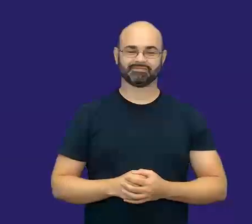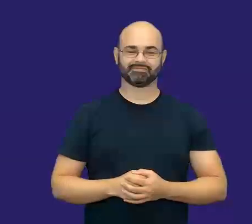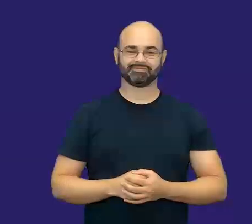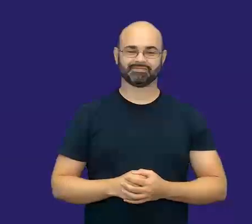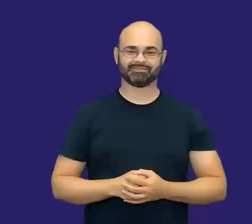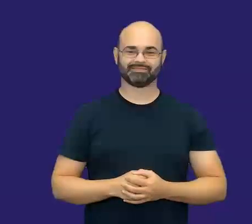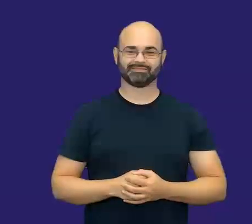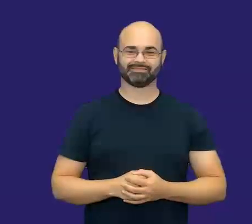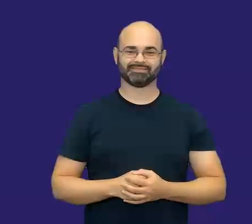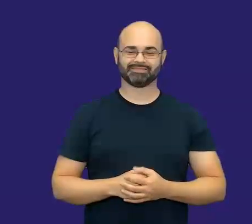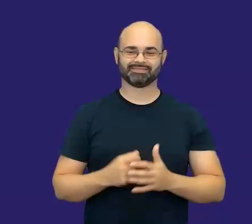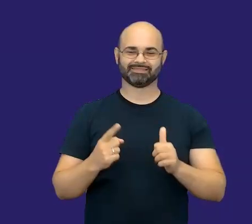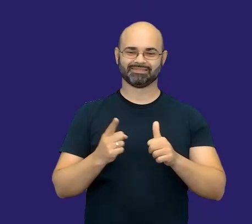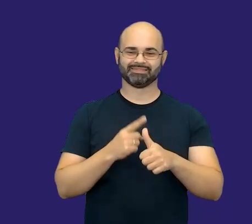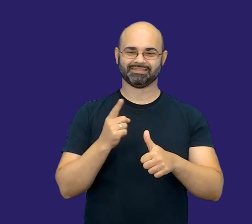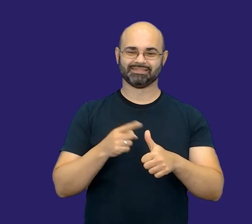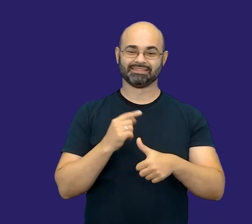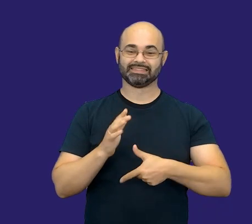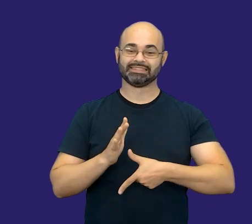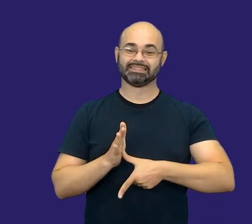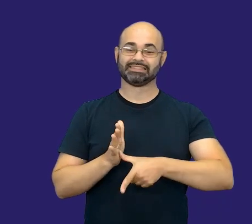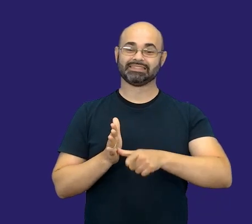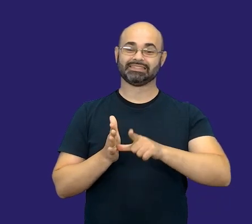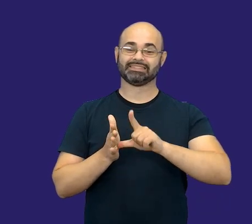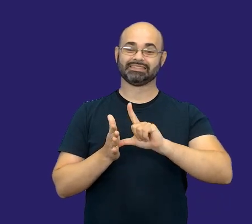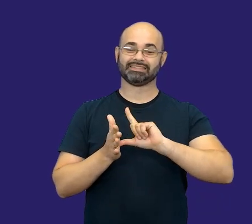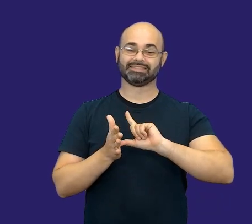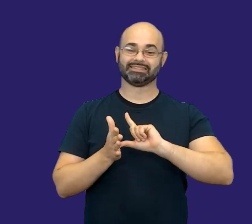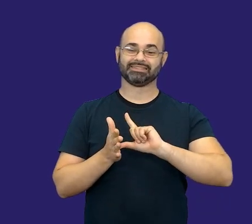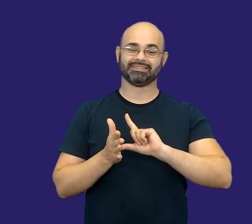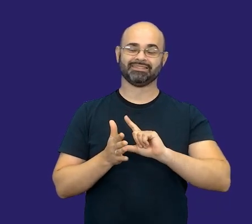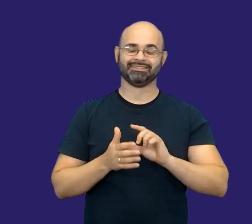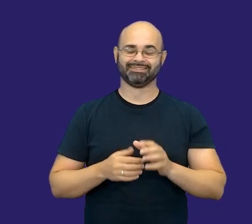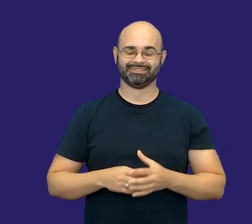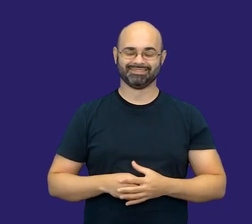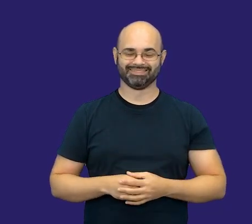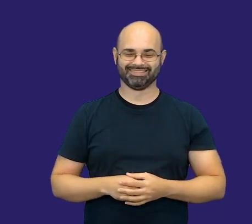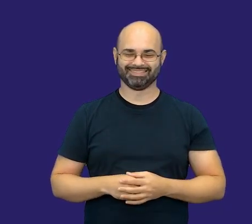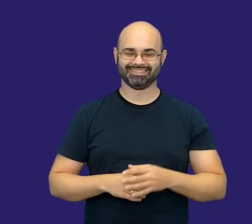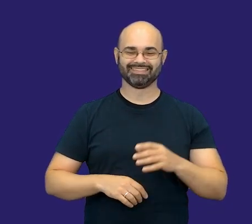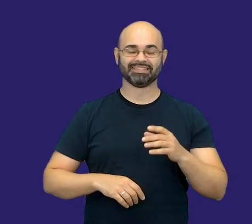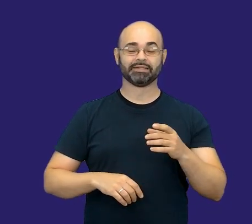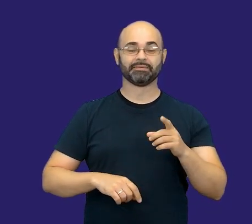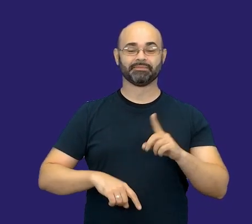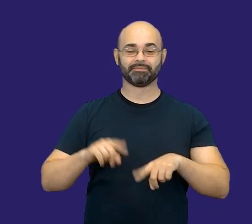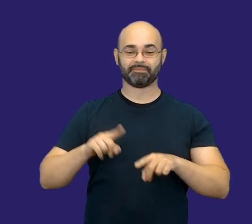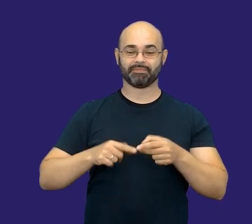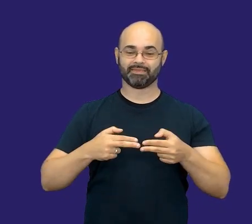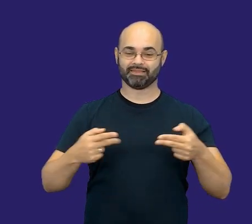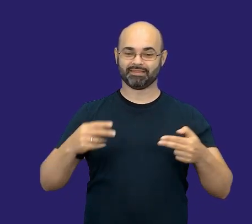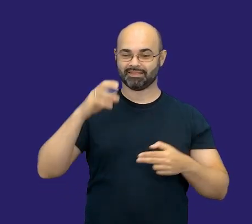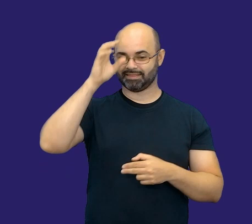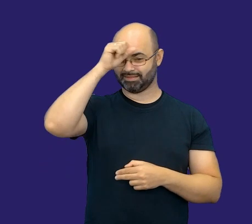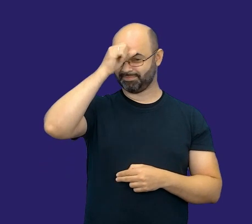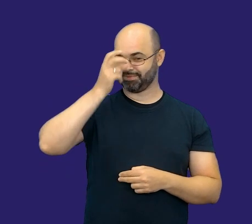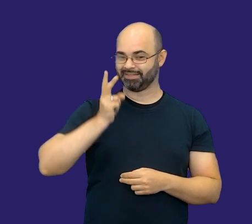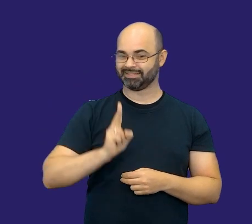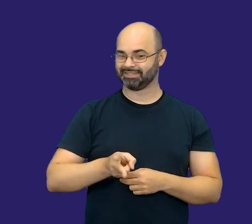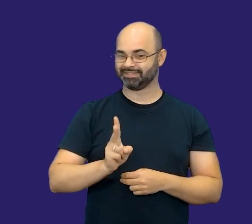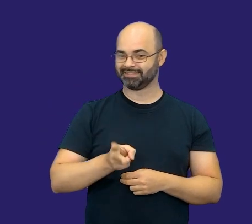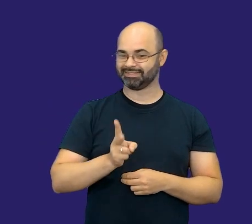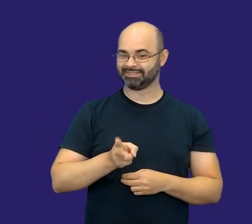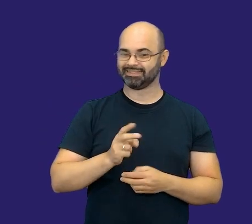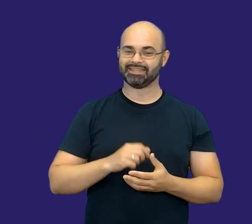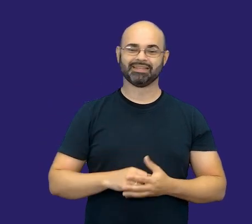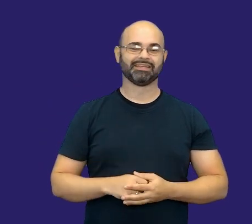Antes de mais nada, gente, é muito importante que vocês possam acessar o material do Aprender Sempre. Aqui